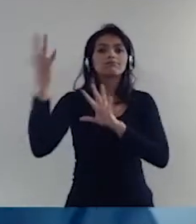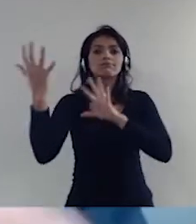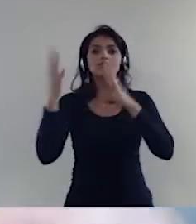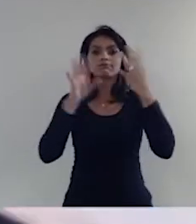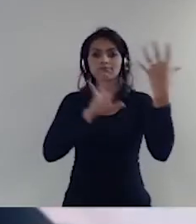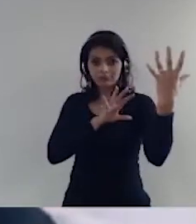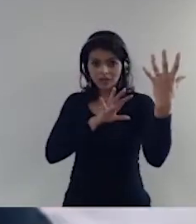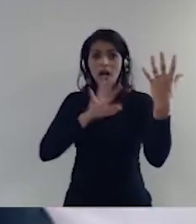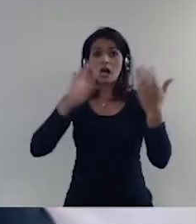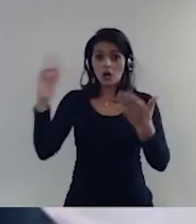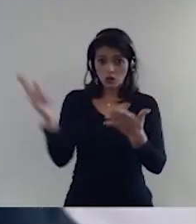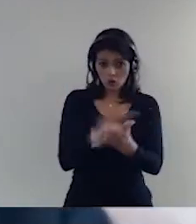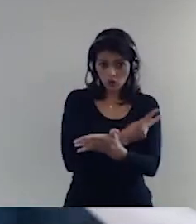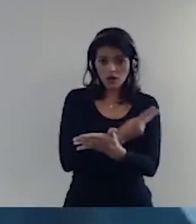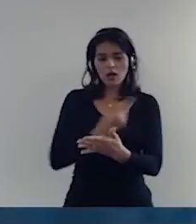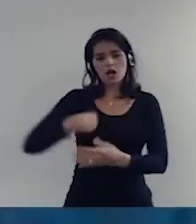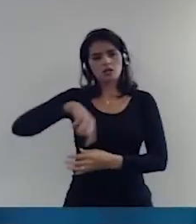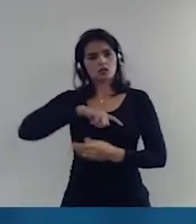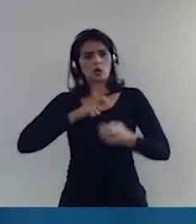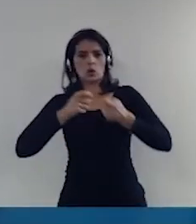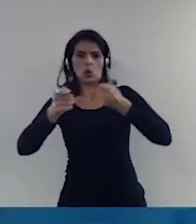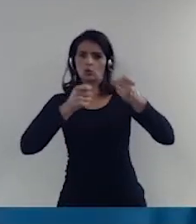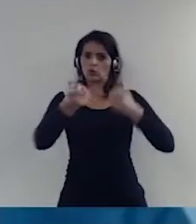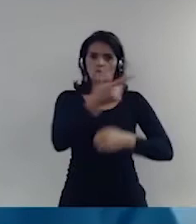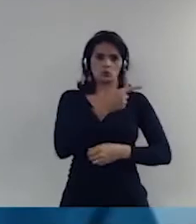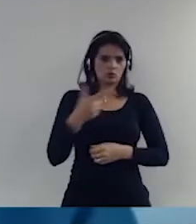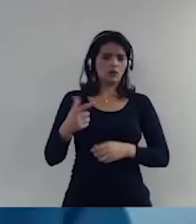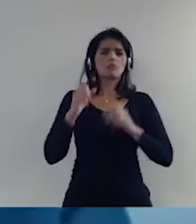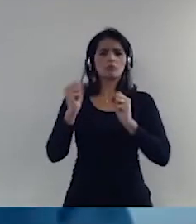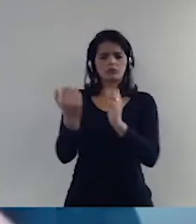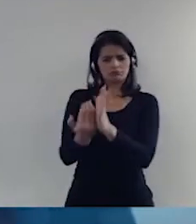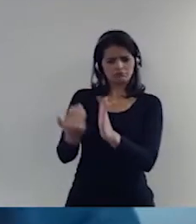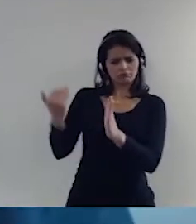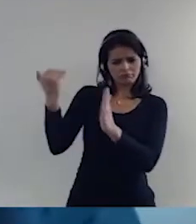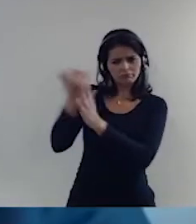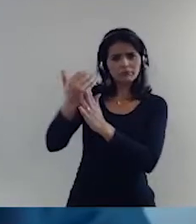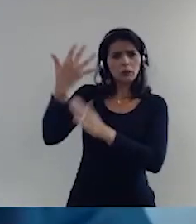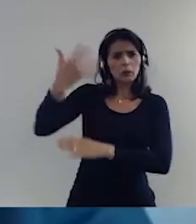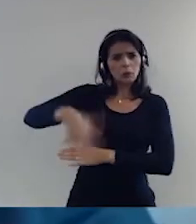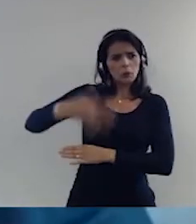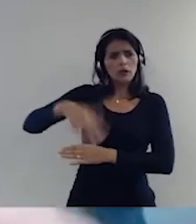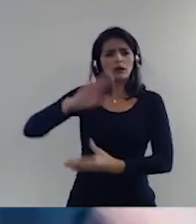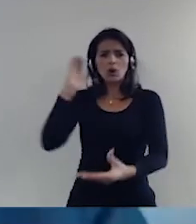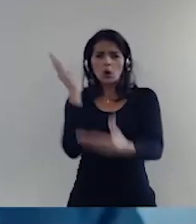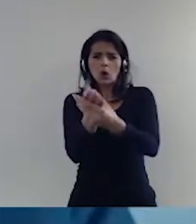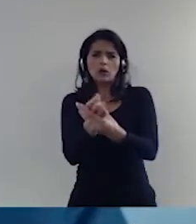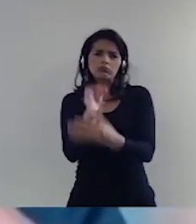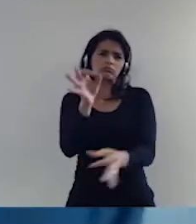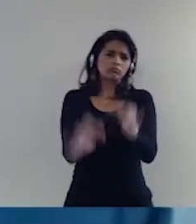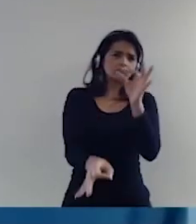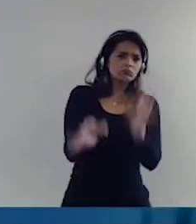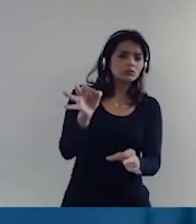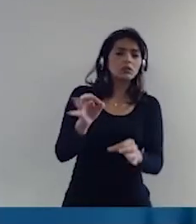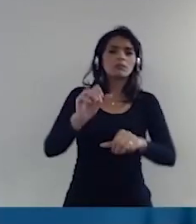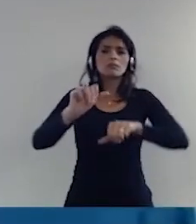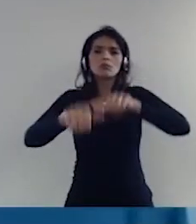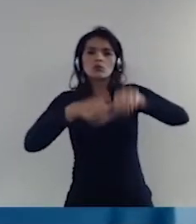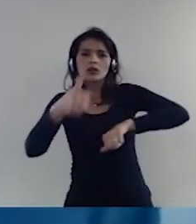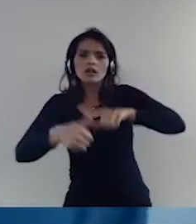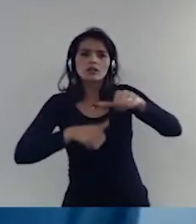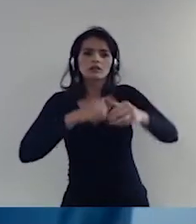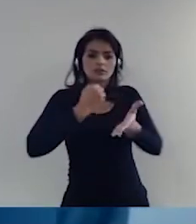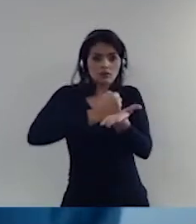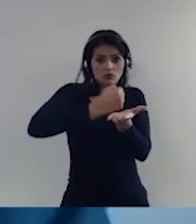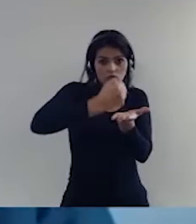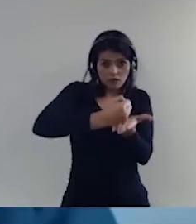maior, pode atribuir a excessiva onerosidade, ela pode ter efeitos modificativos extintivos do